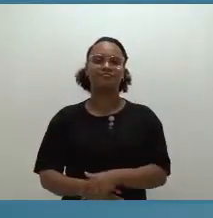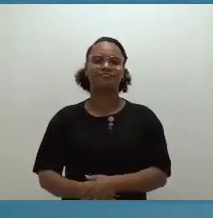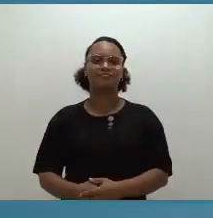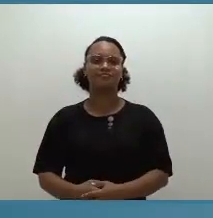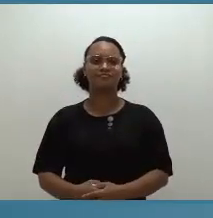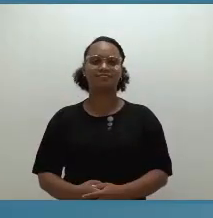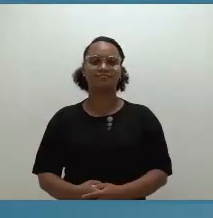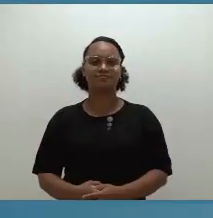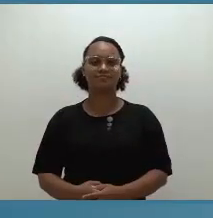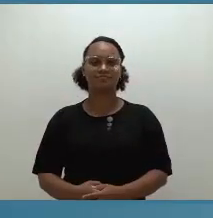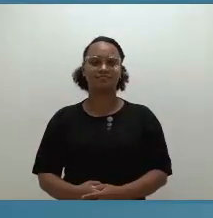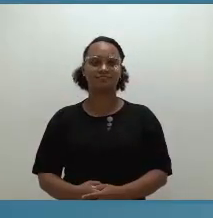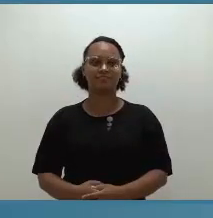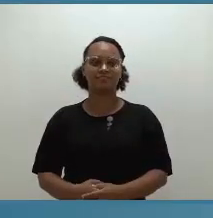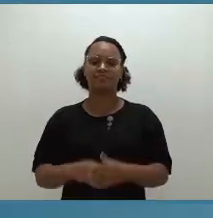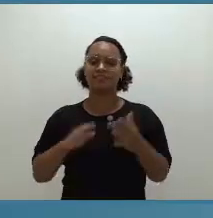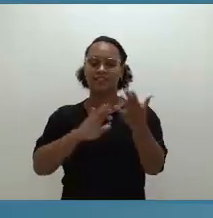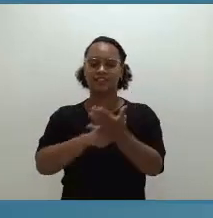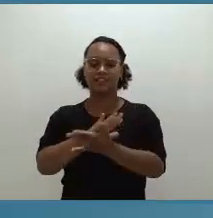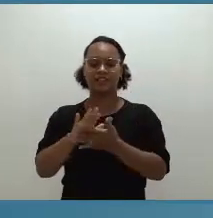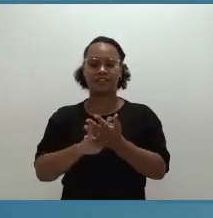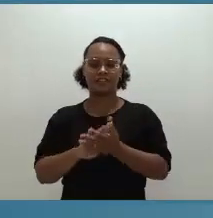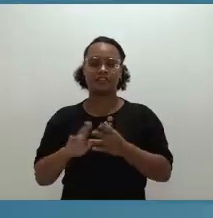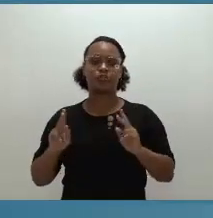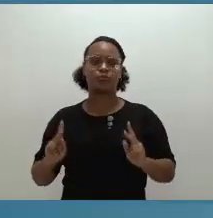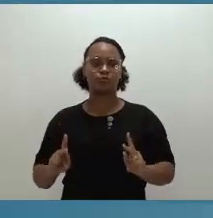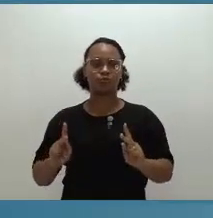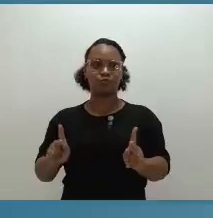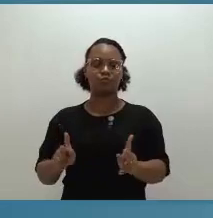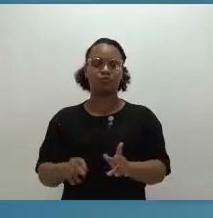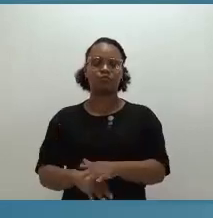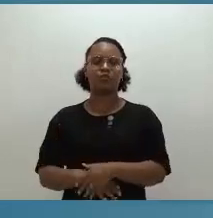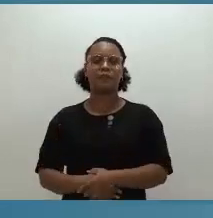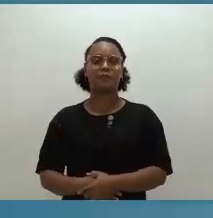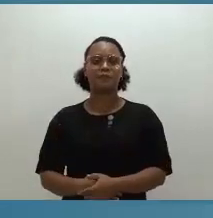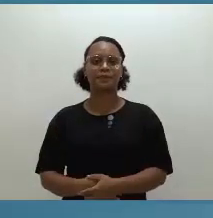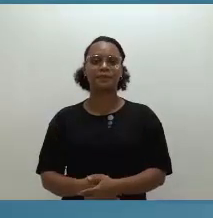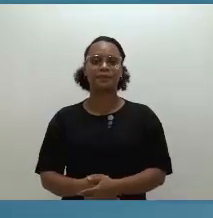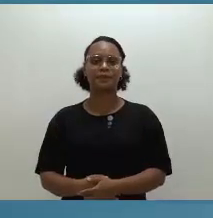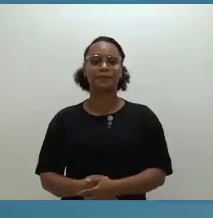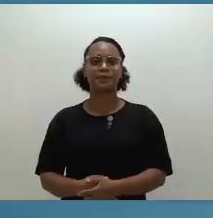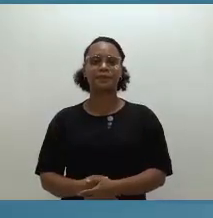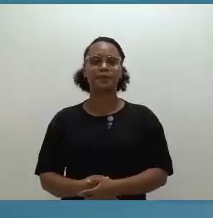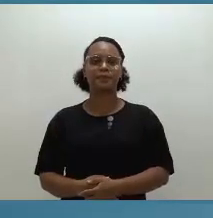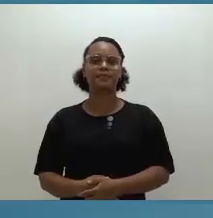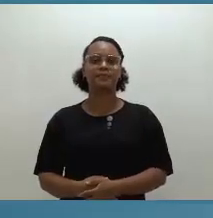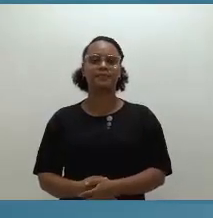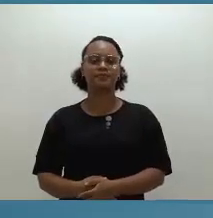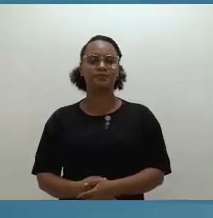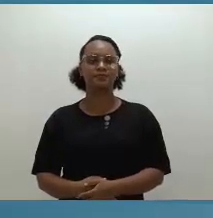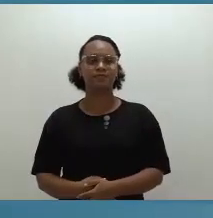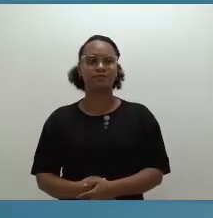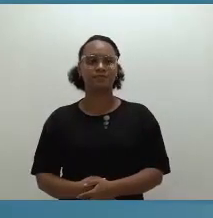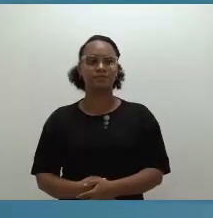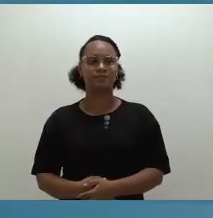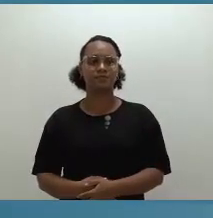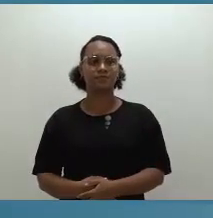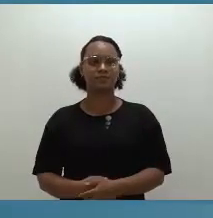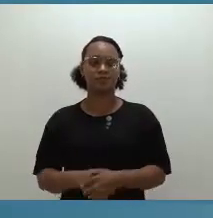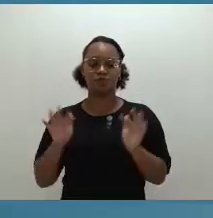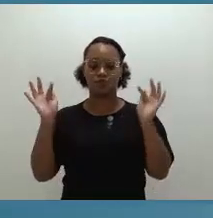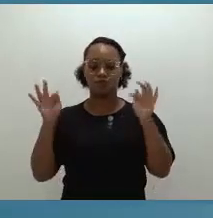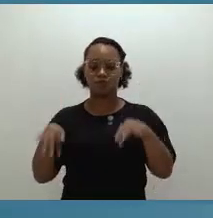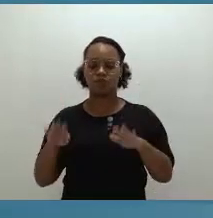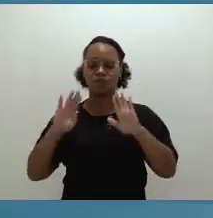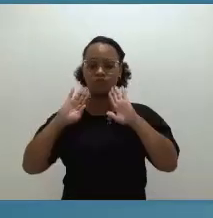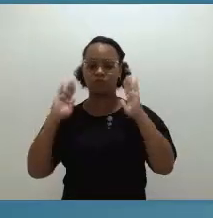Quem não havendo manifestação, dando seguimento a esta pauta, que é a finalidade específica é a eleição para a escolha dos